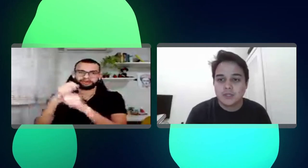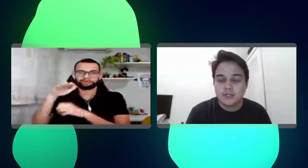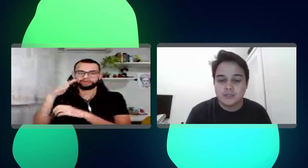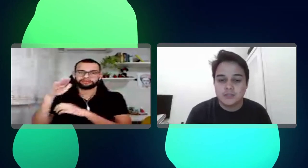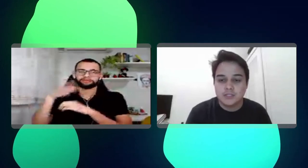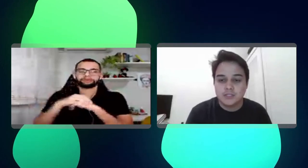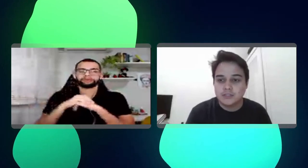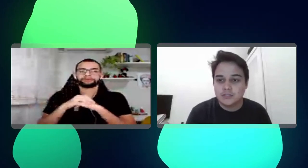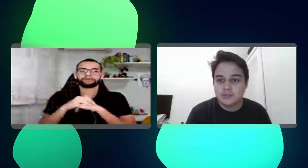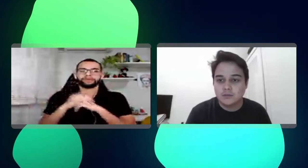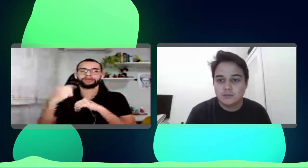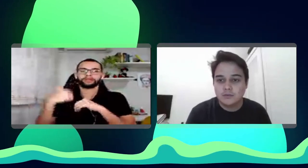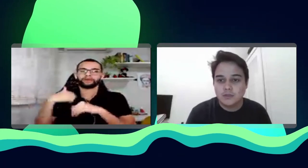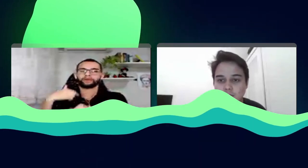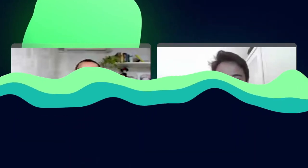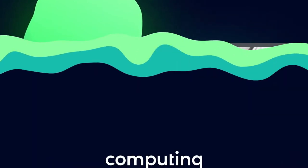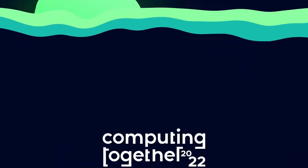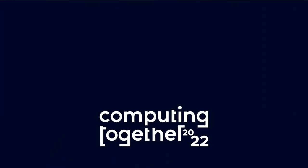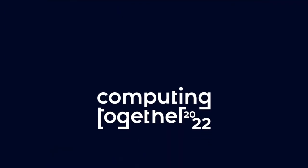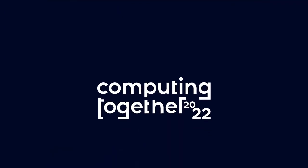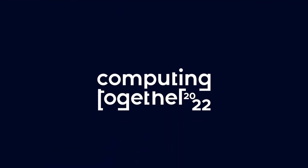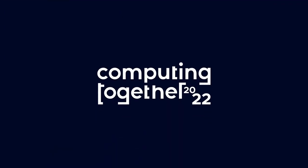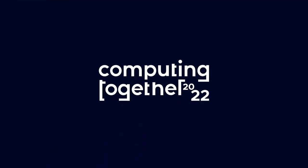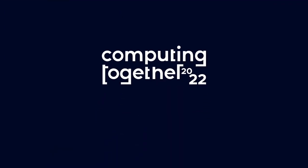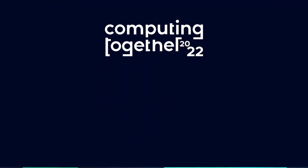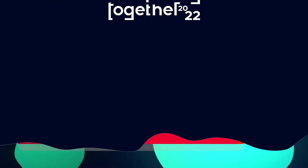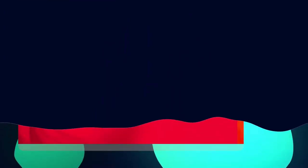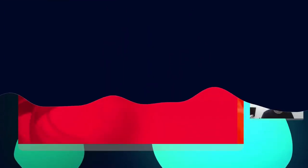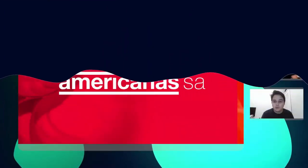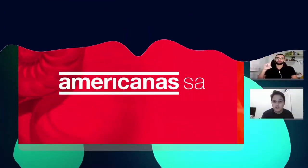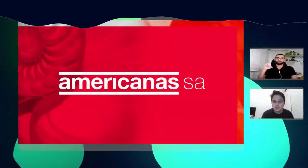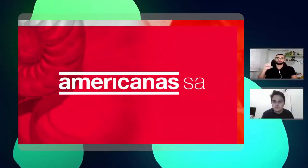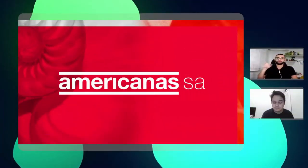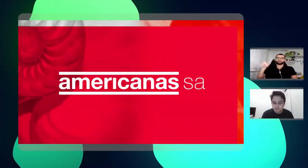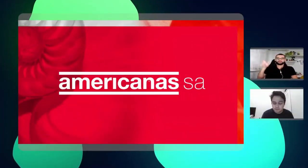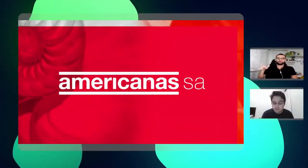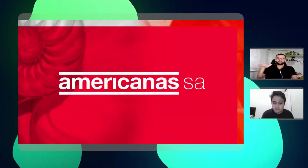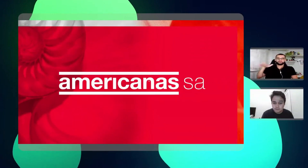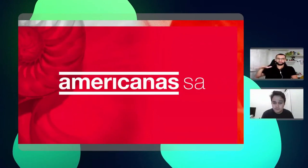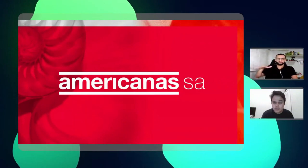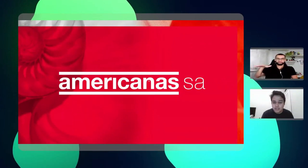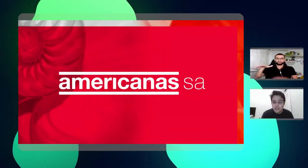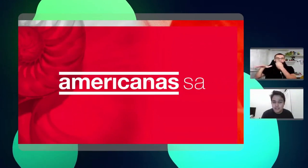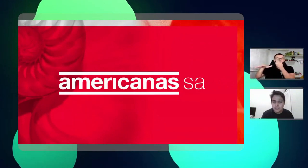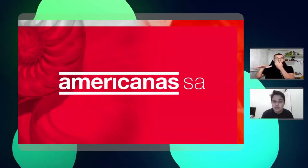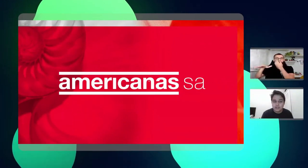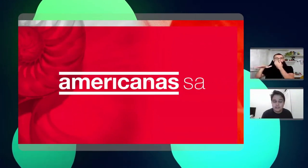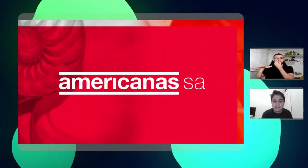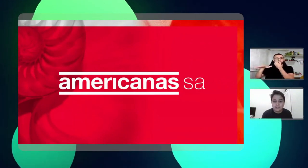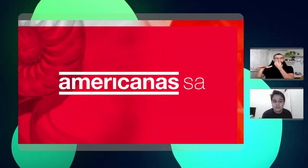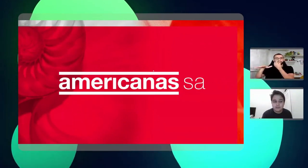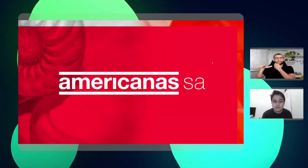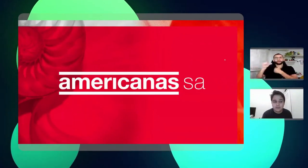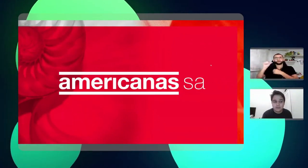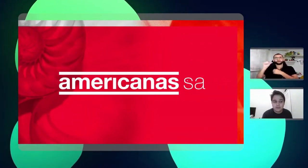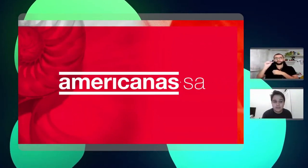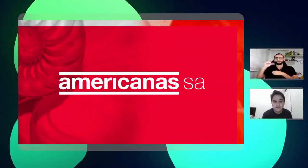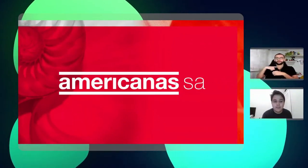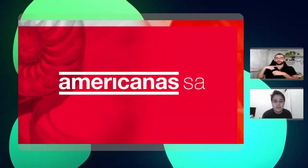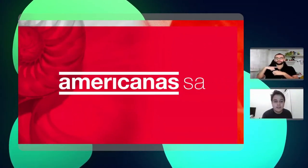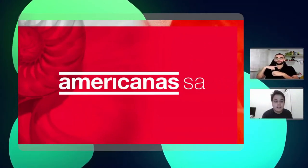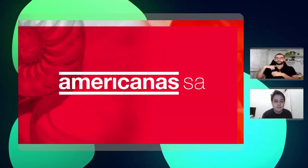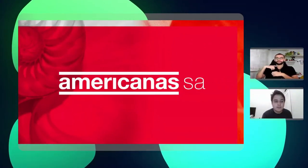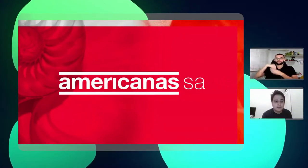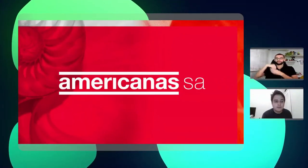time de gente gestão. Então, é um pouco do que tem aqui na minha trajetória,